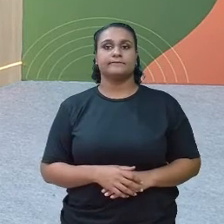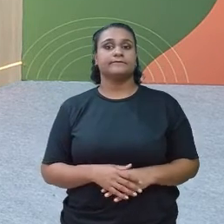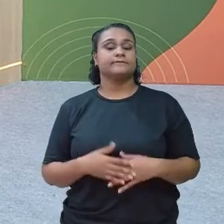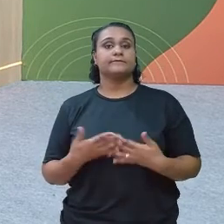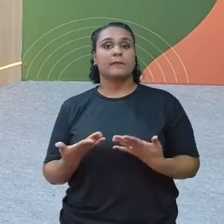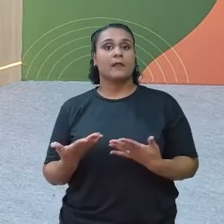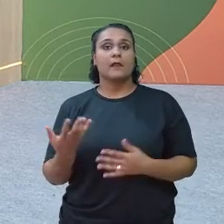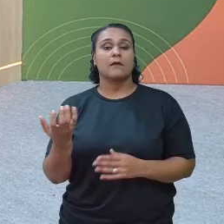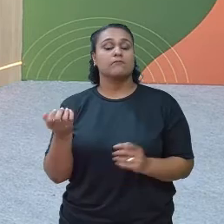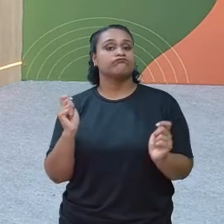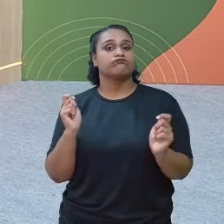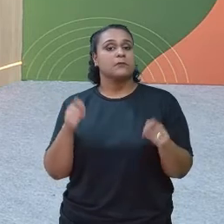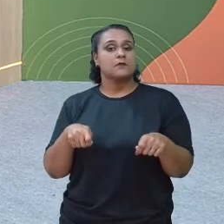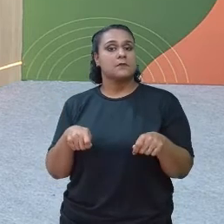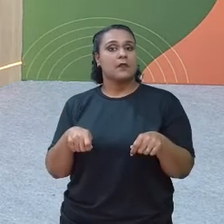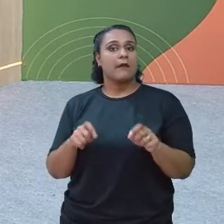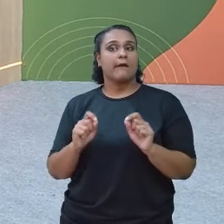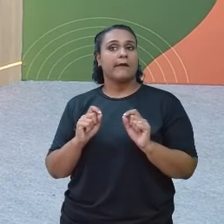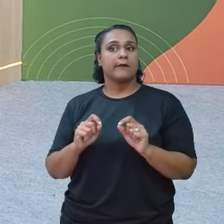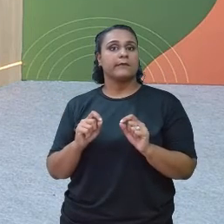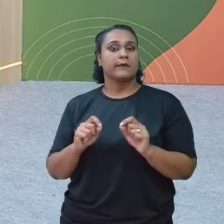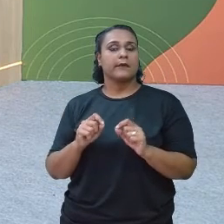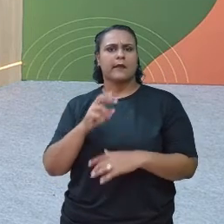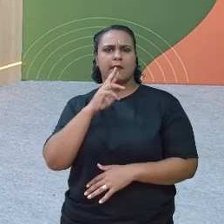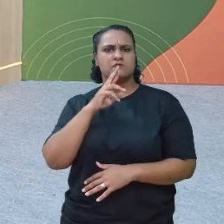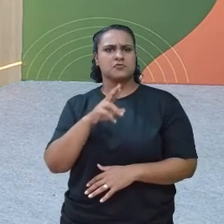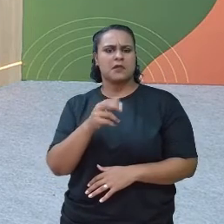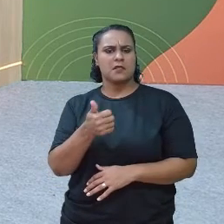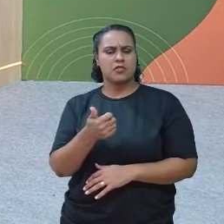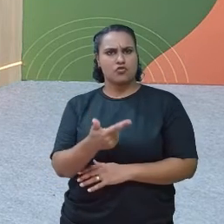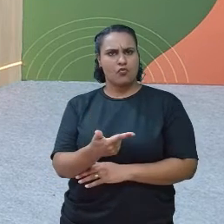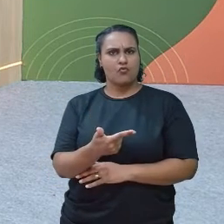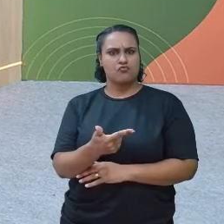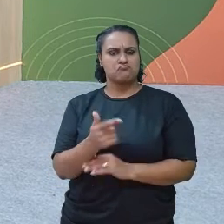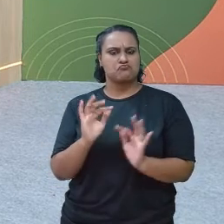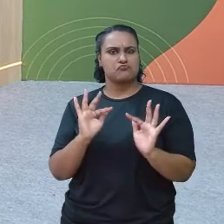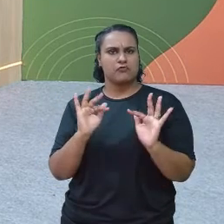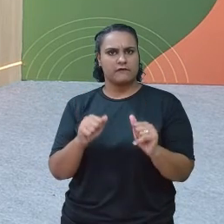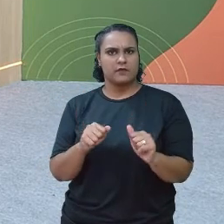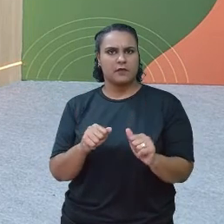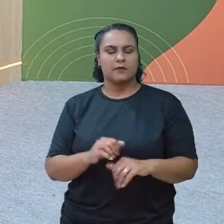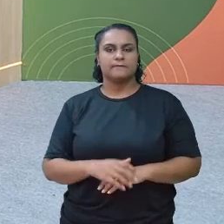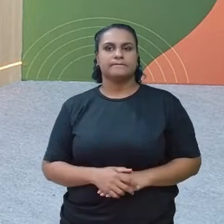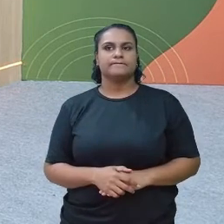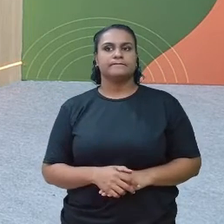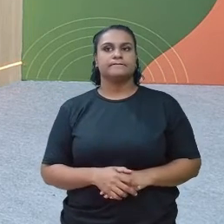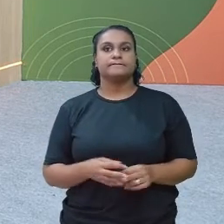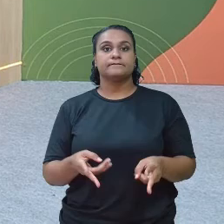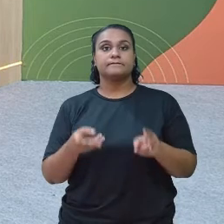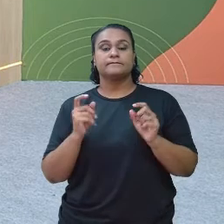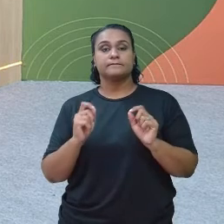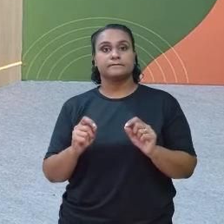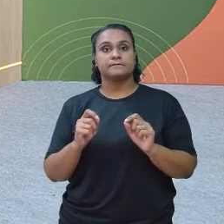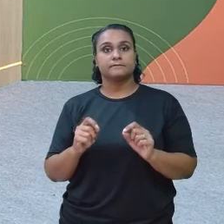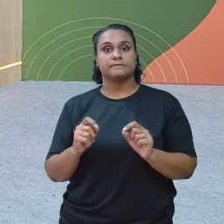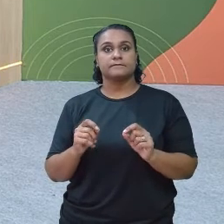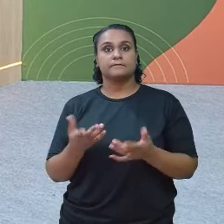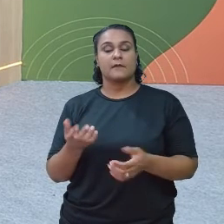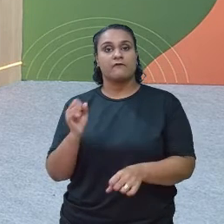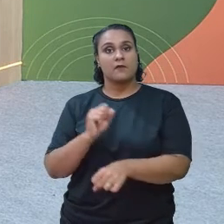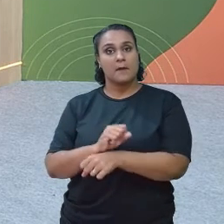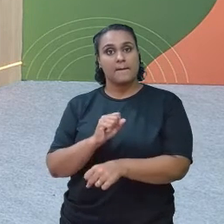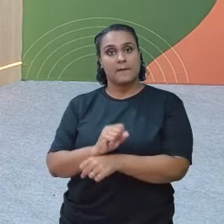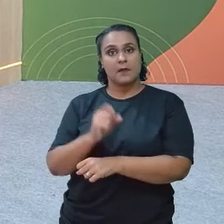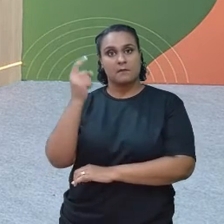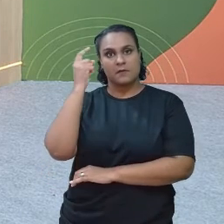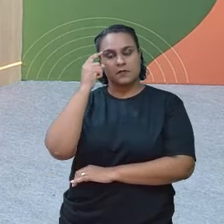essas maneiras estão me levando para as possibilidades totais, tá certo? Então, perceba que a gente vai parar para